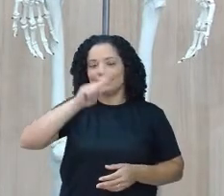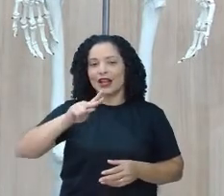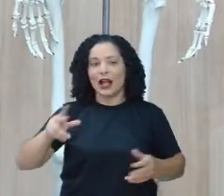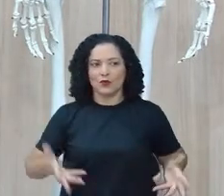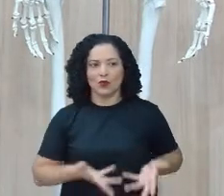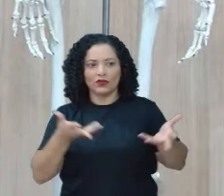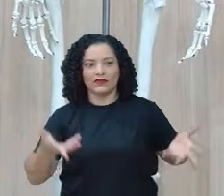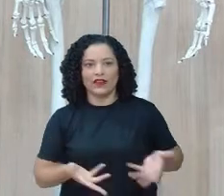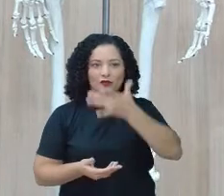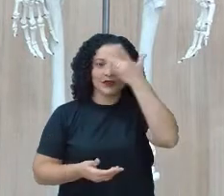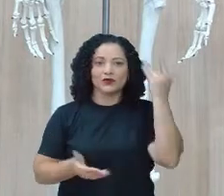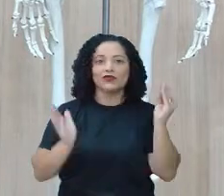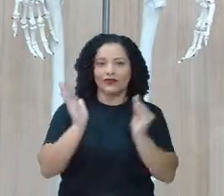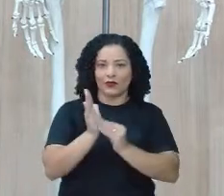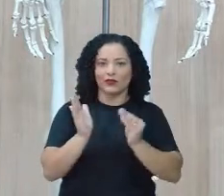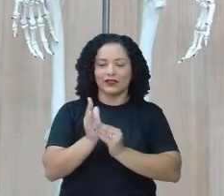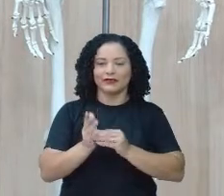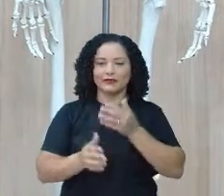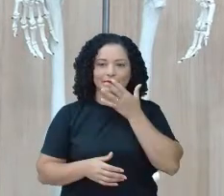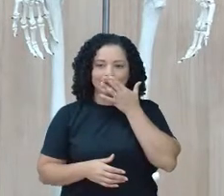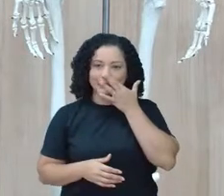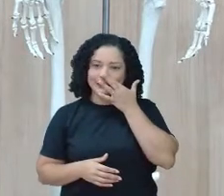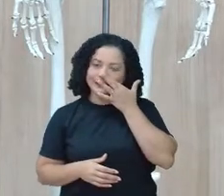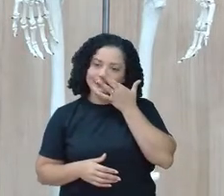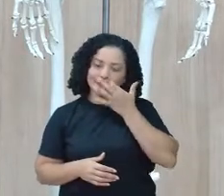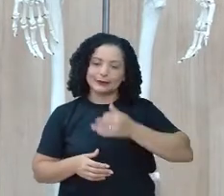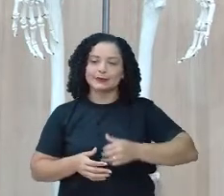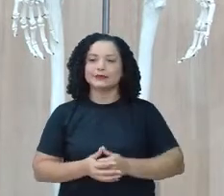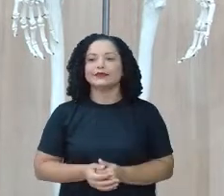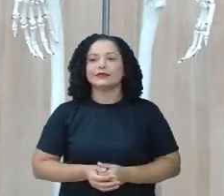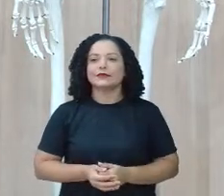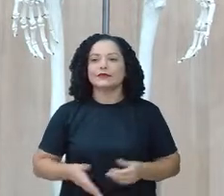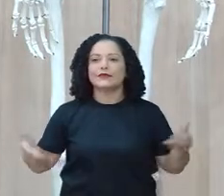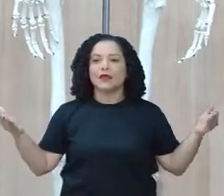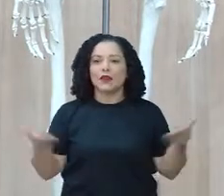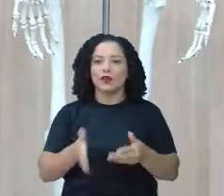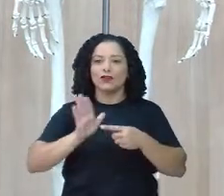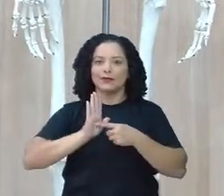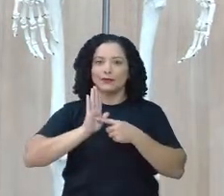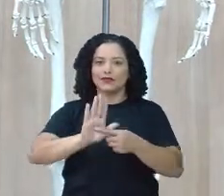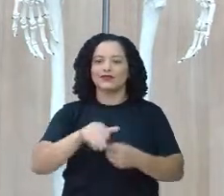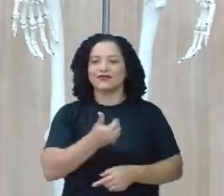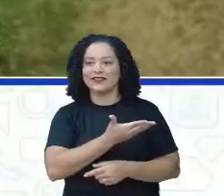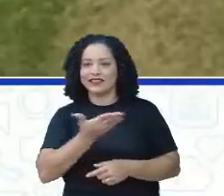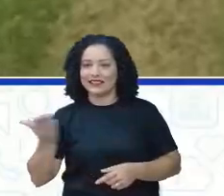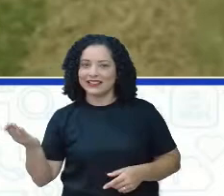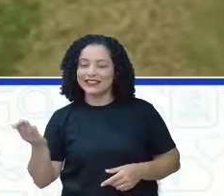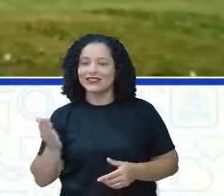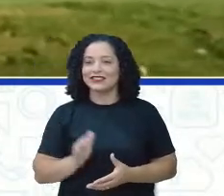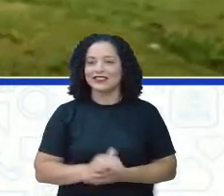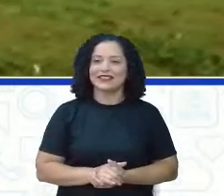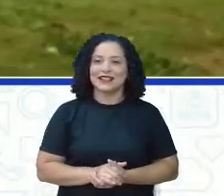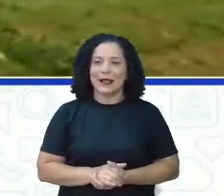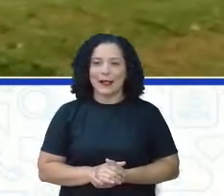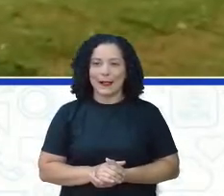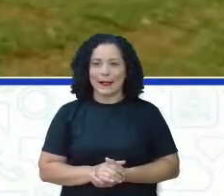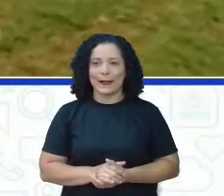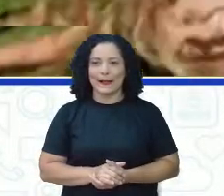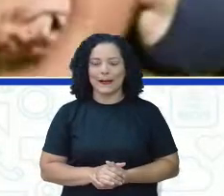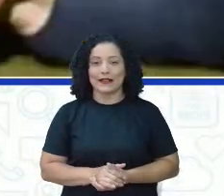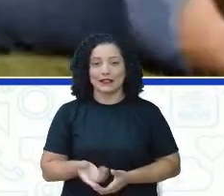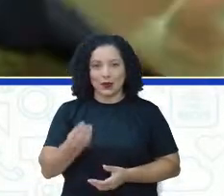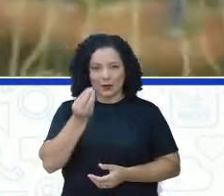vacinou, ok? Vamos continuar. Eu estou trazendo para vocês agora, vou pedir aí para